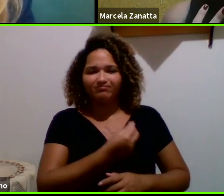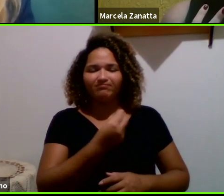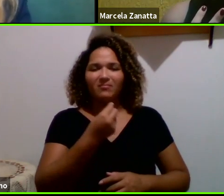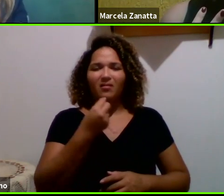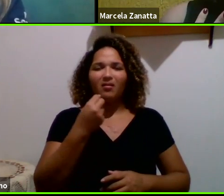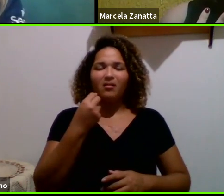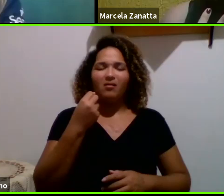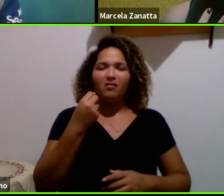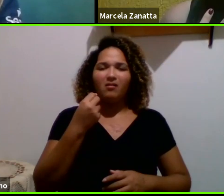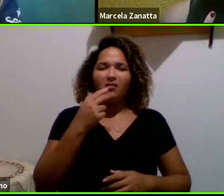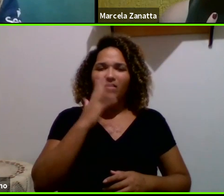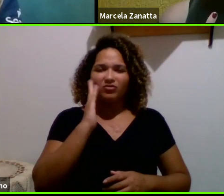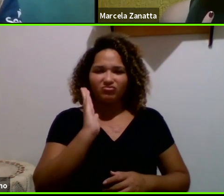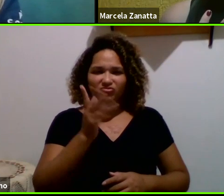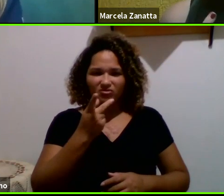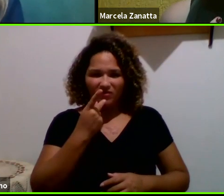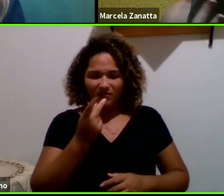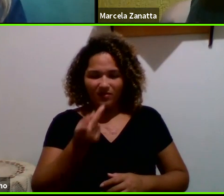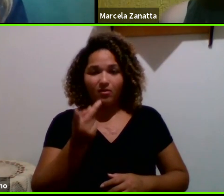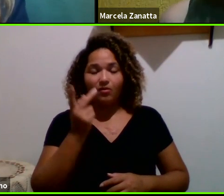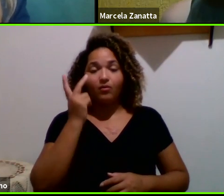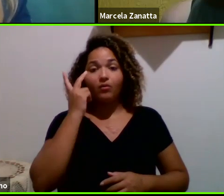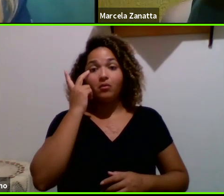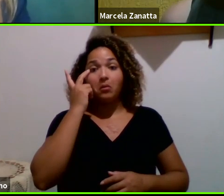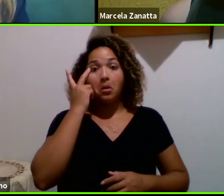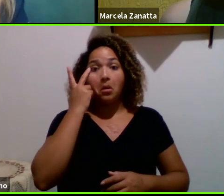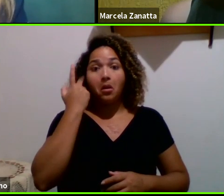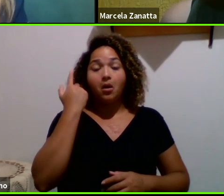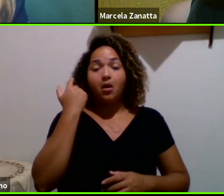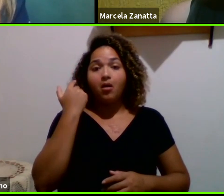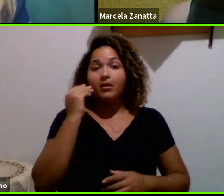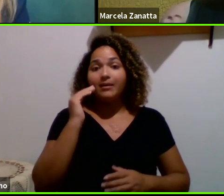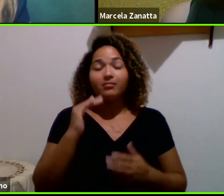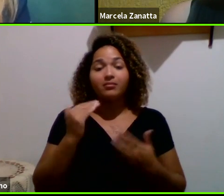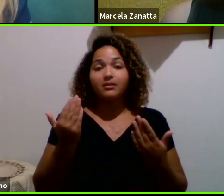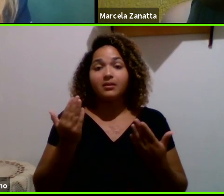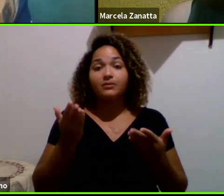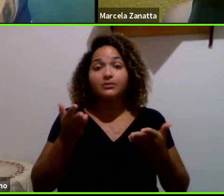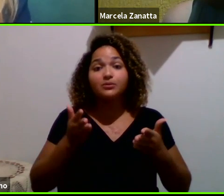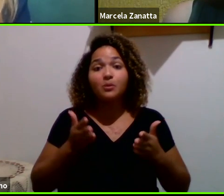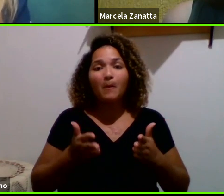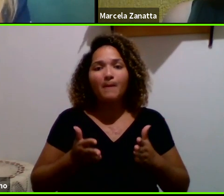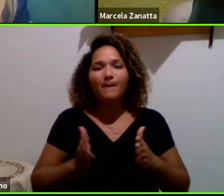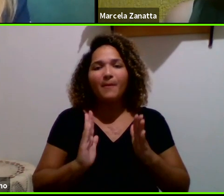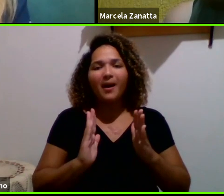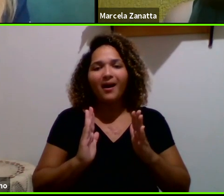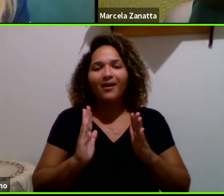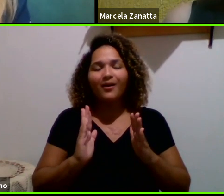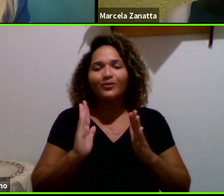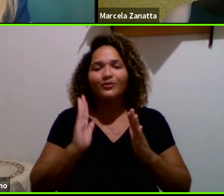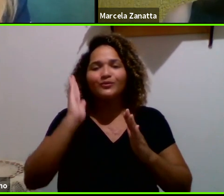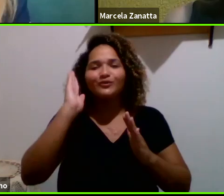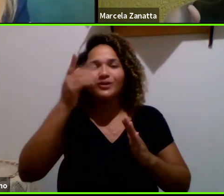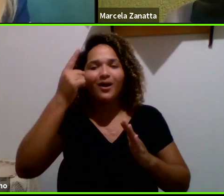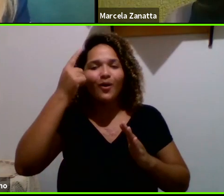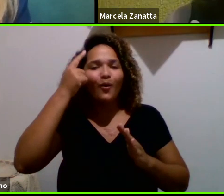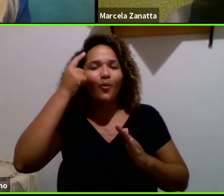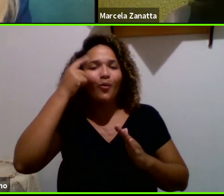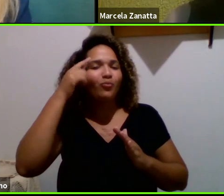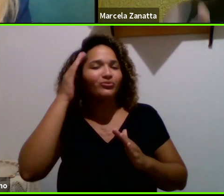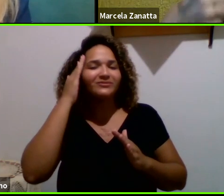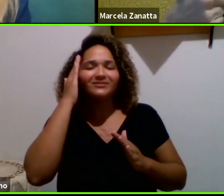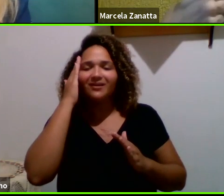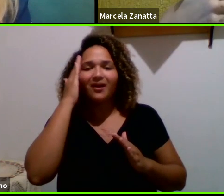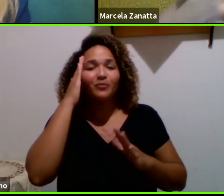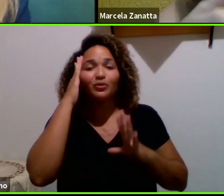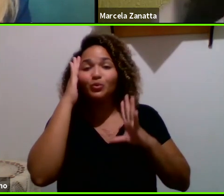se a gente pensar que o parto é fisiológico, que tudo que acontece nele foi neurologicamente e metabolicamente programado para